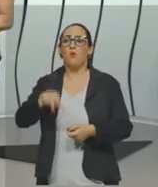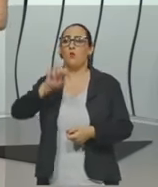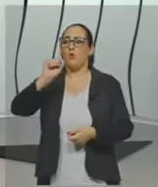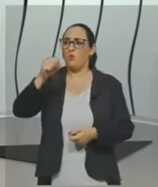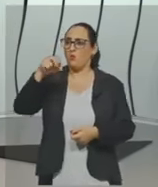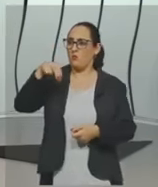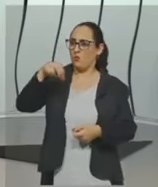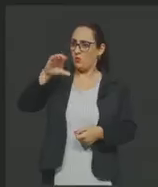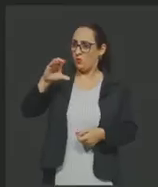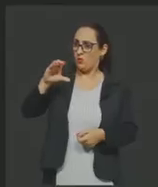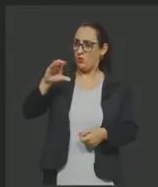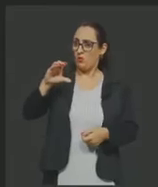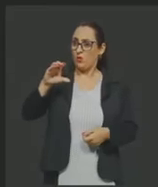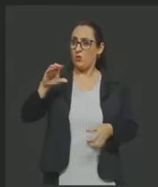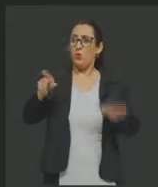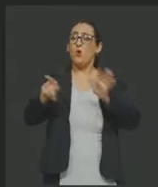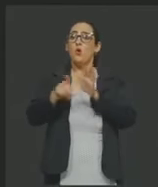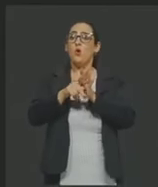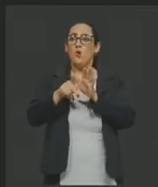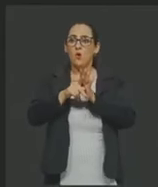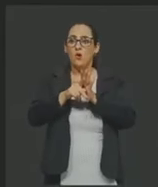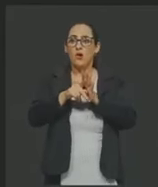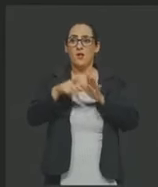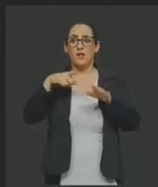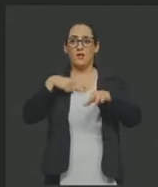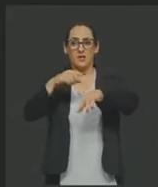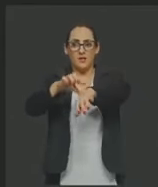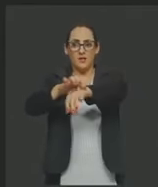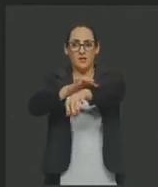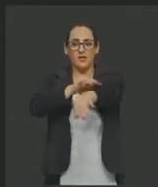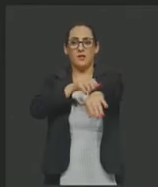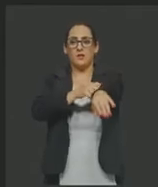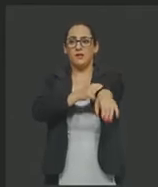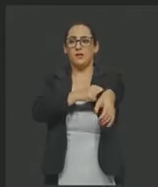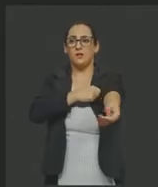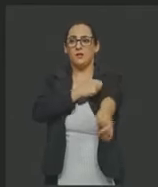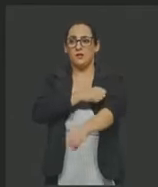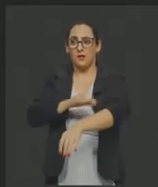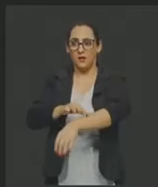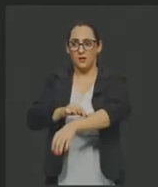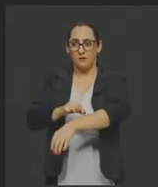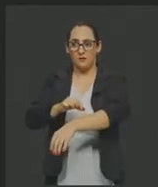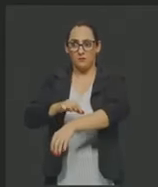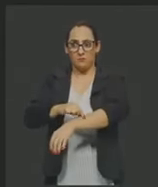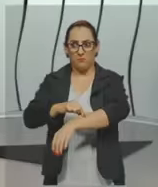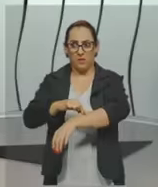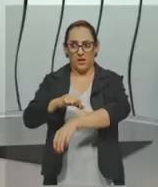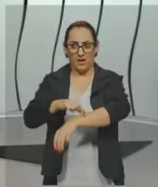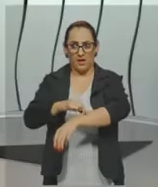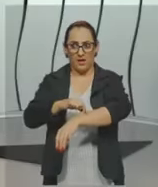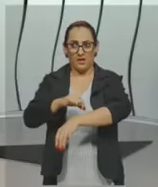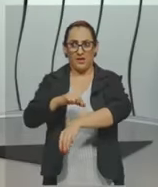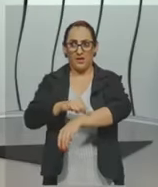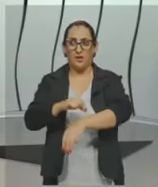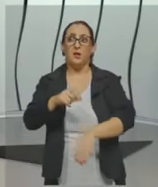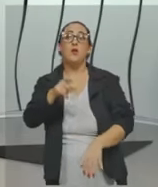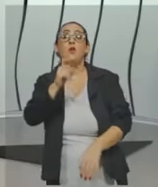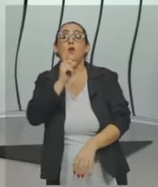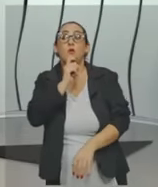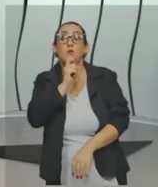somático, aqui eu tenho, olha, a pele, estou com frio aqui no estúdio, vai eriçar meu pelo aqui, né, de